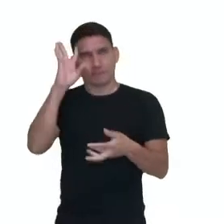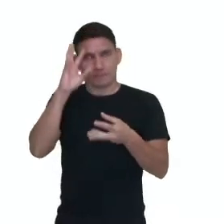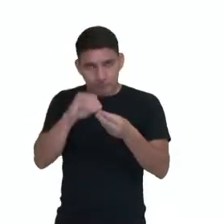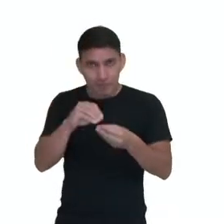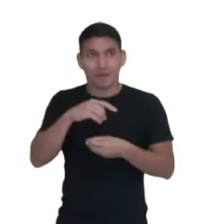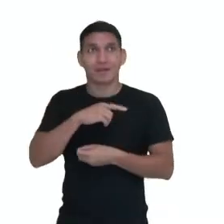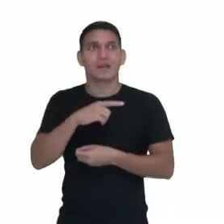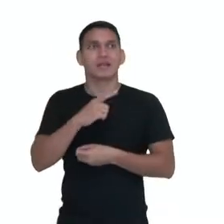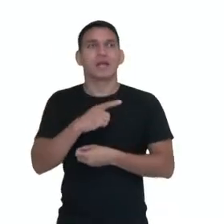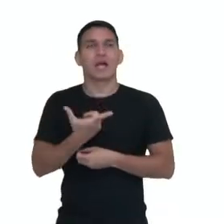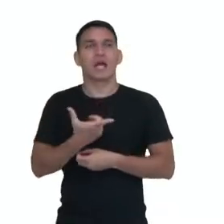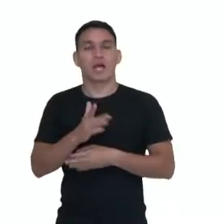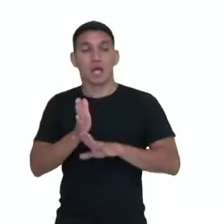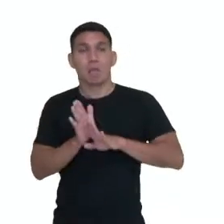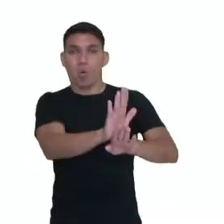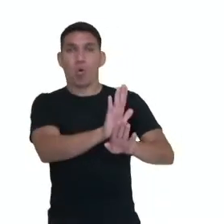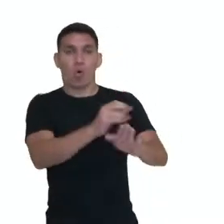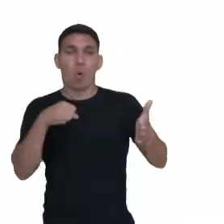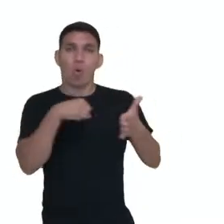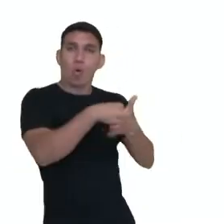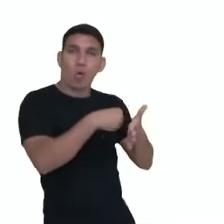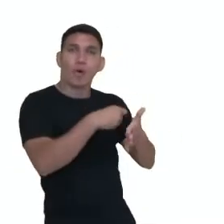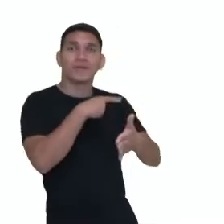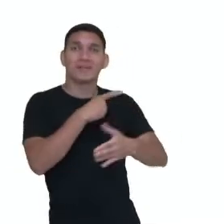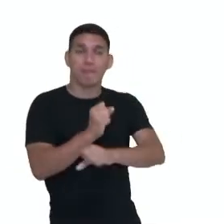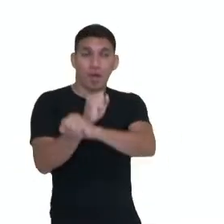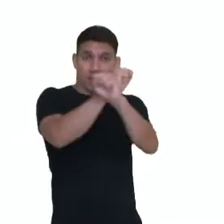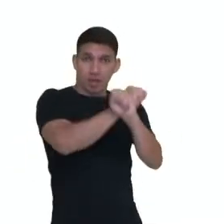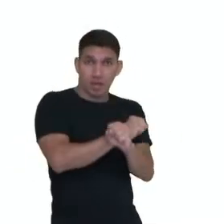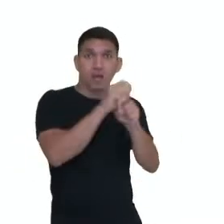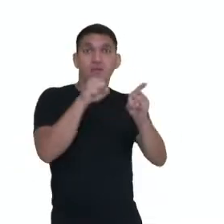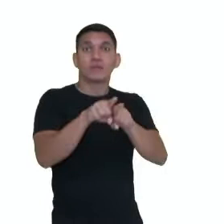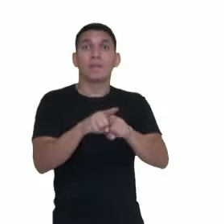os empurrões, os socos, as defesas, as